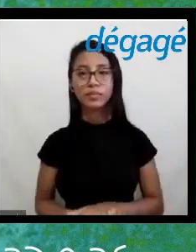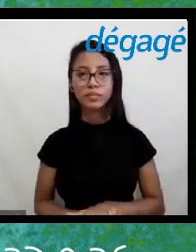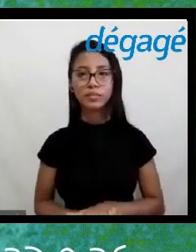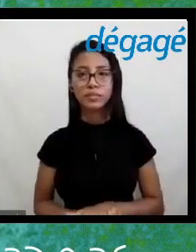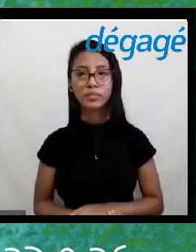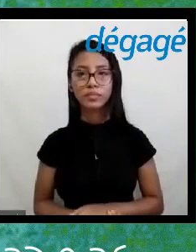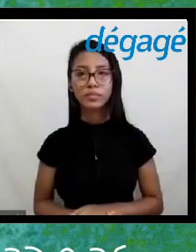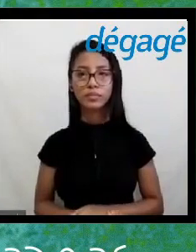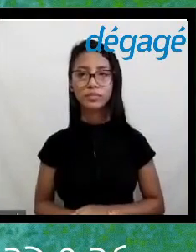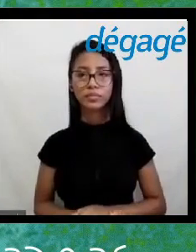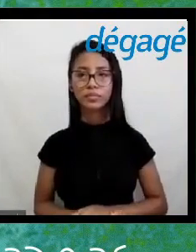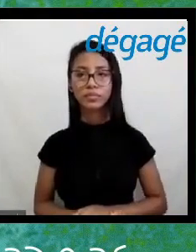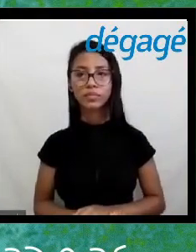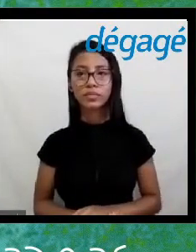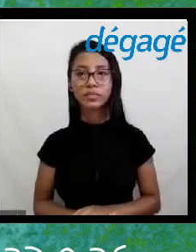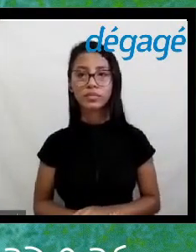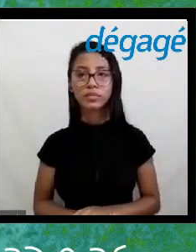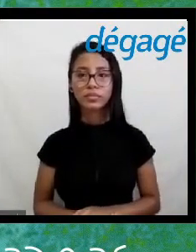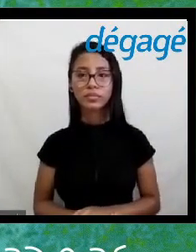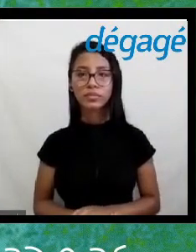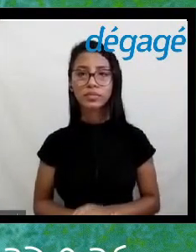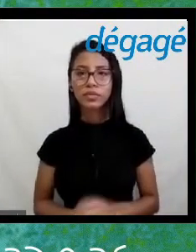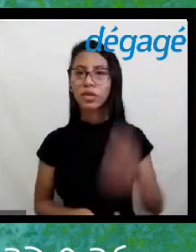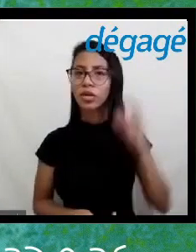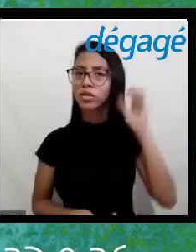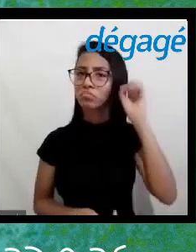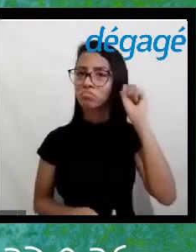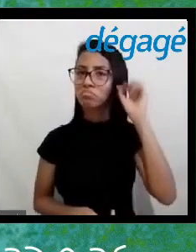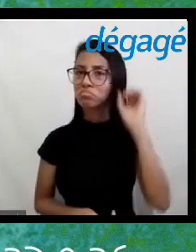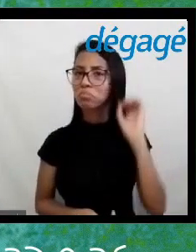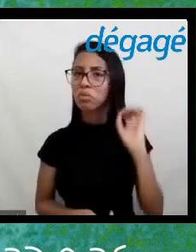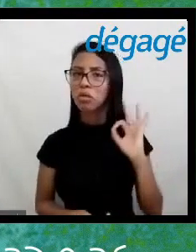Está ouvindo, Fábio? Está ok?